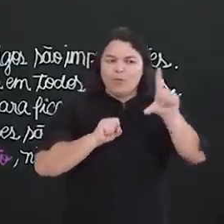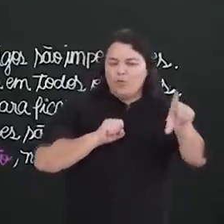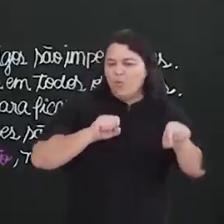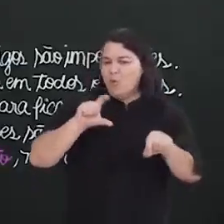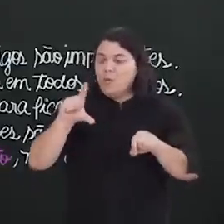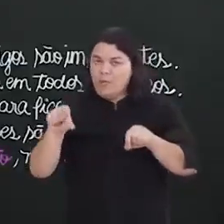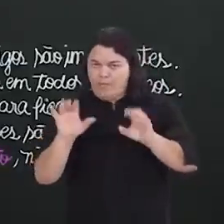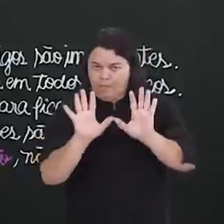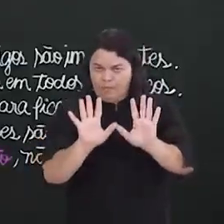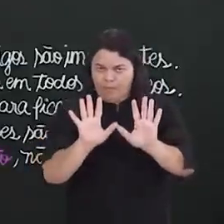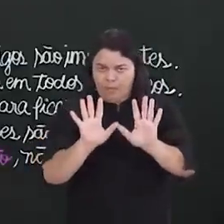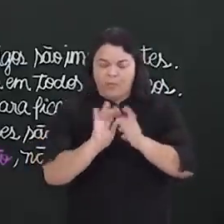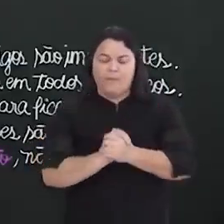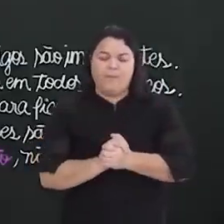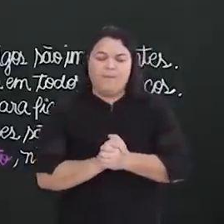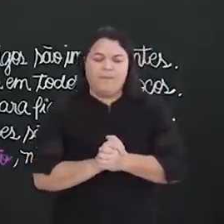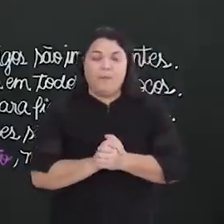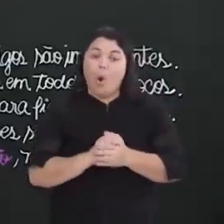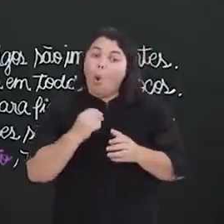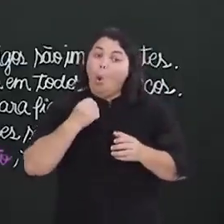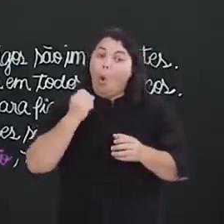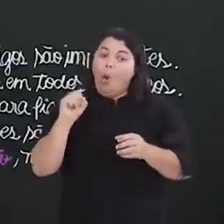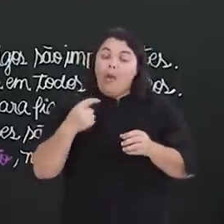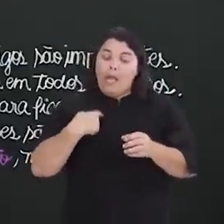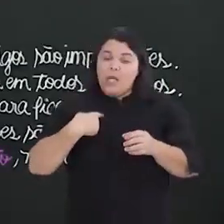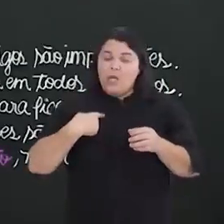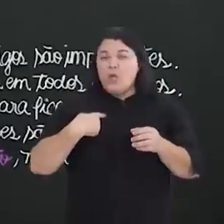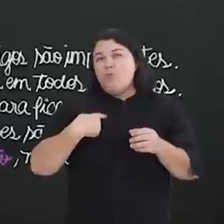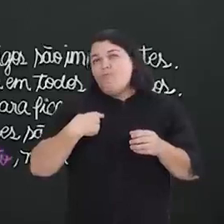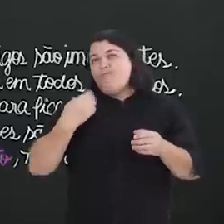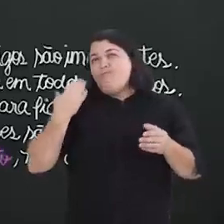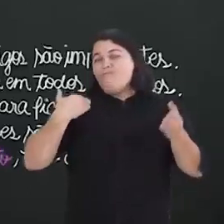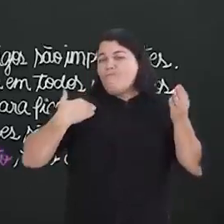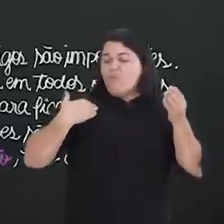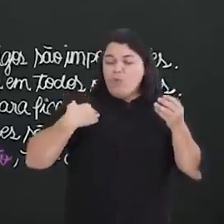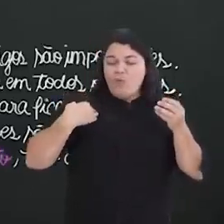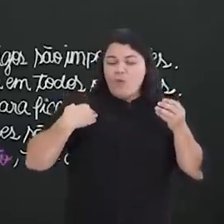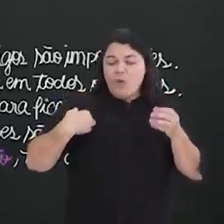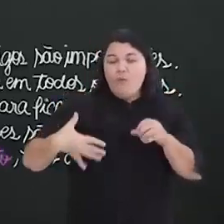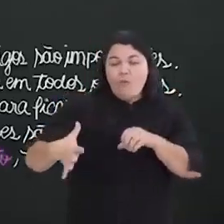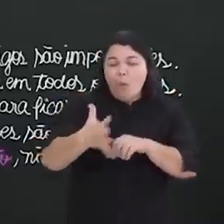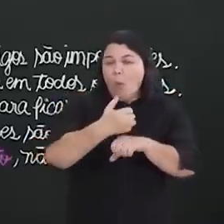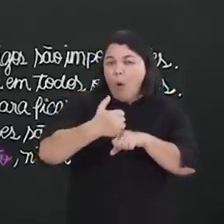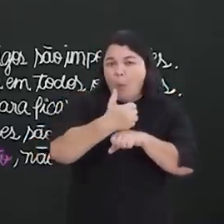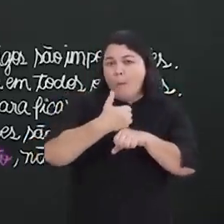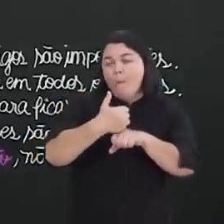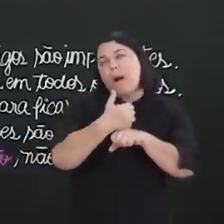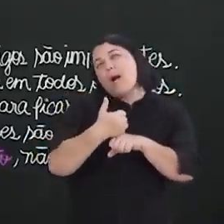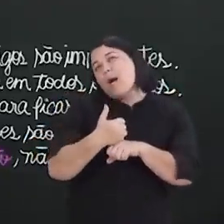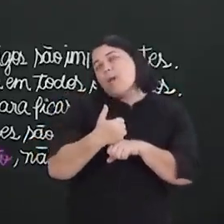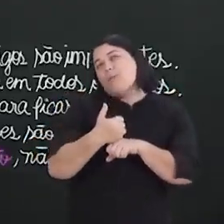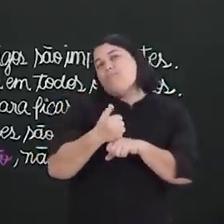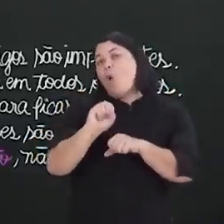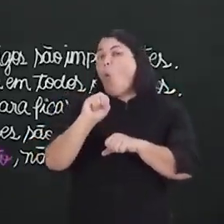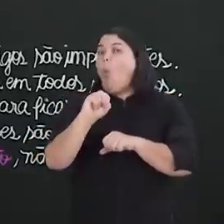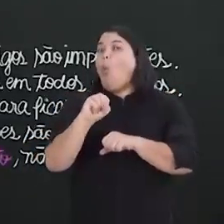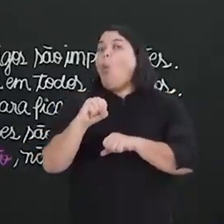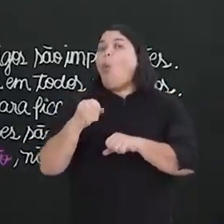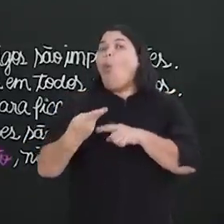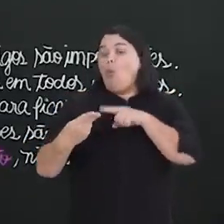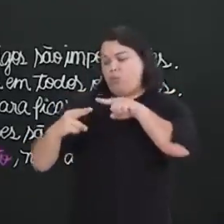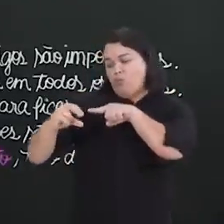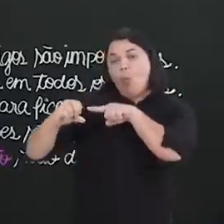entre as orações. Ou eu vou ao parque, ou eu vou ao show. Num exemplo como esse, eu tenho